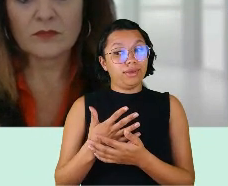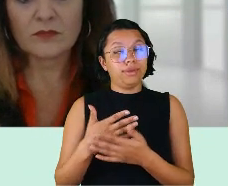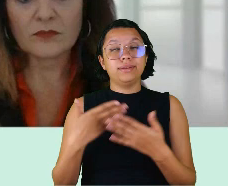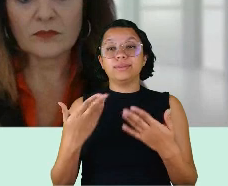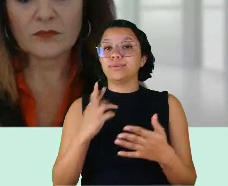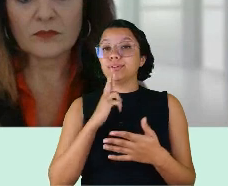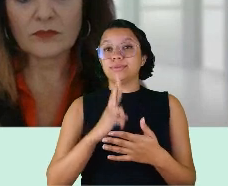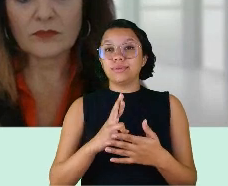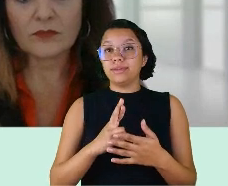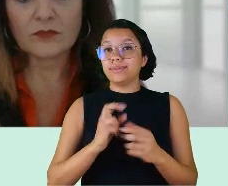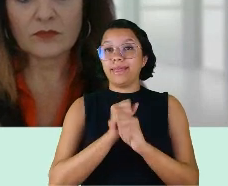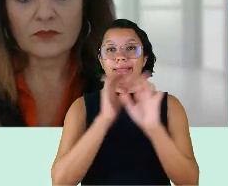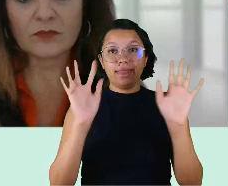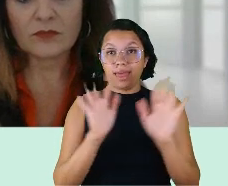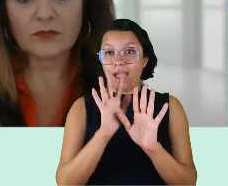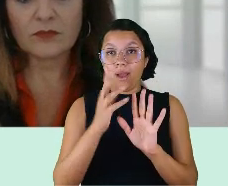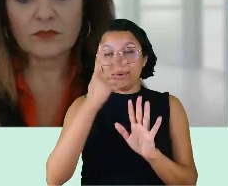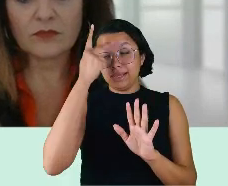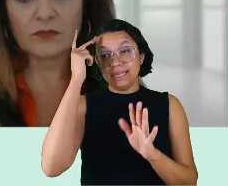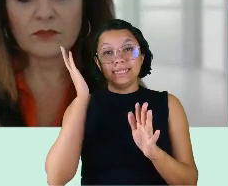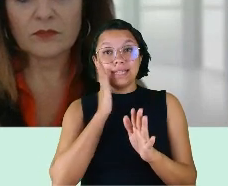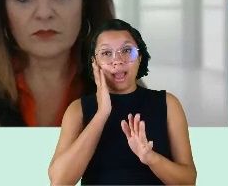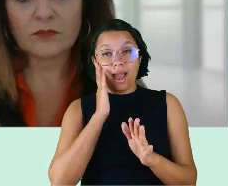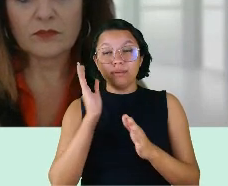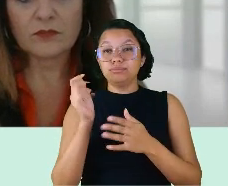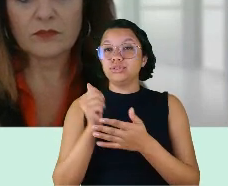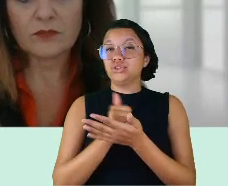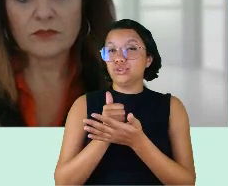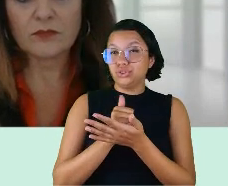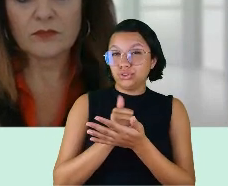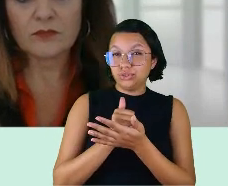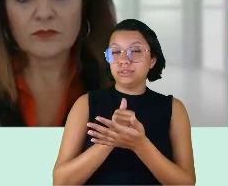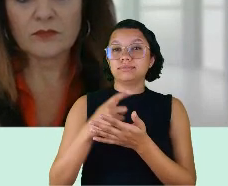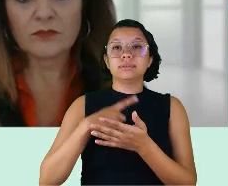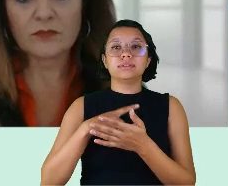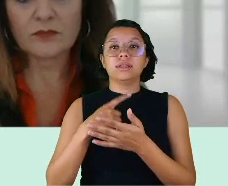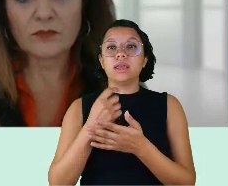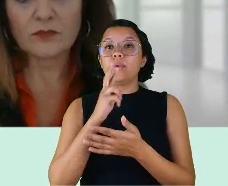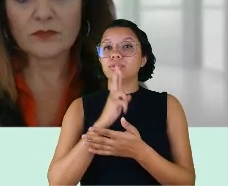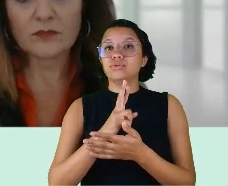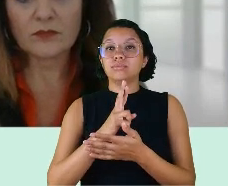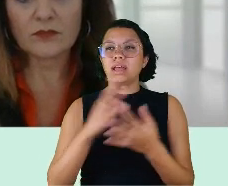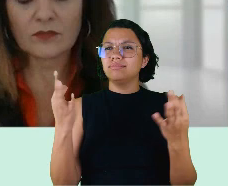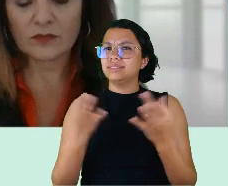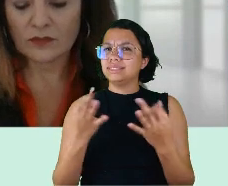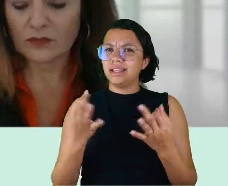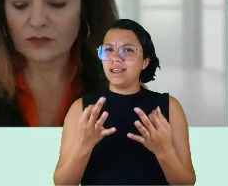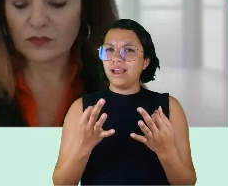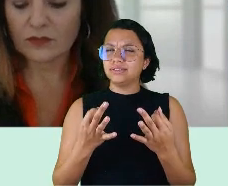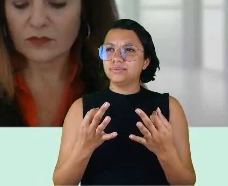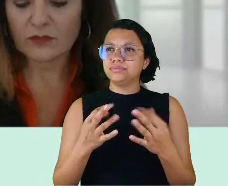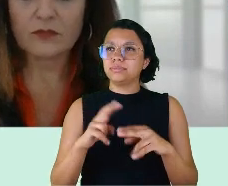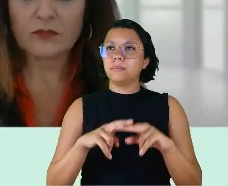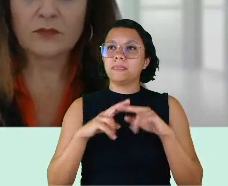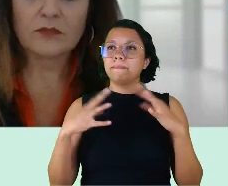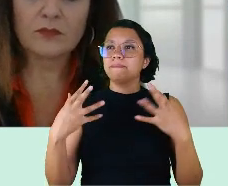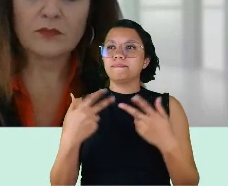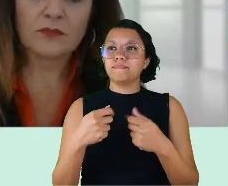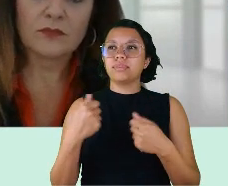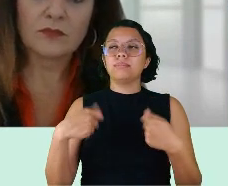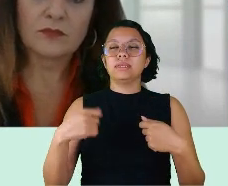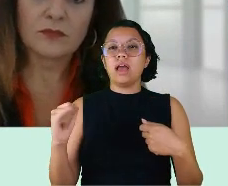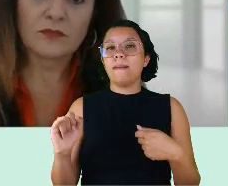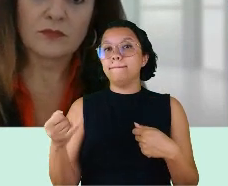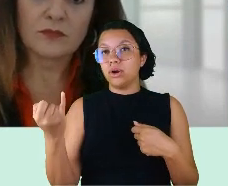são óbvios, né? Quem sabe gerenciar tem uma produtividade, um resultado excelente. Por isso que todo mundo